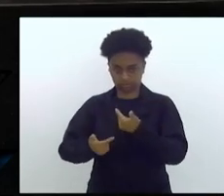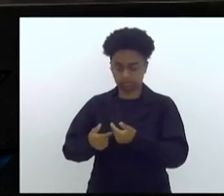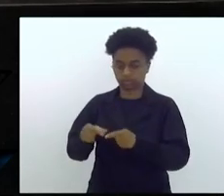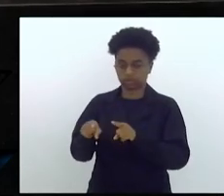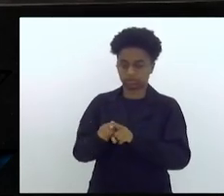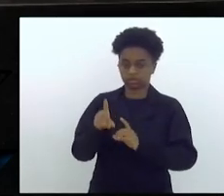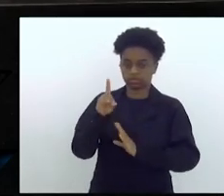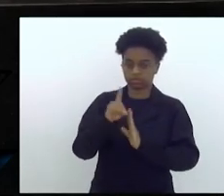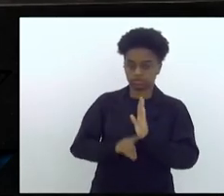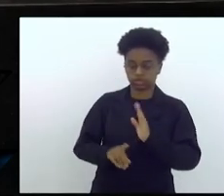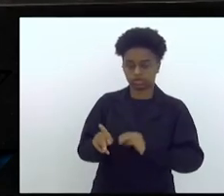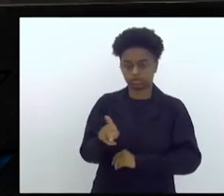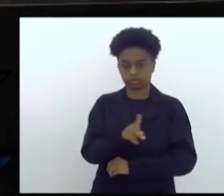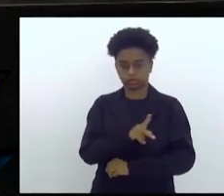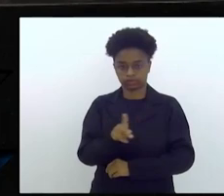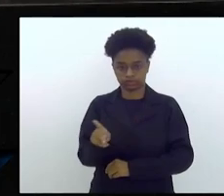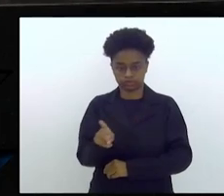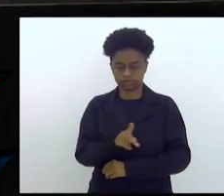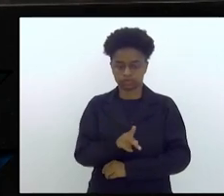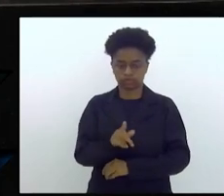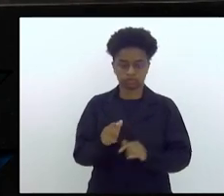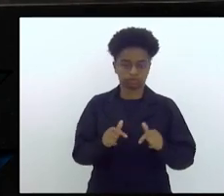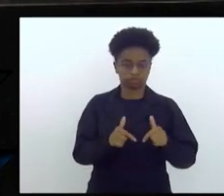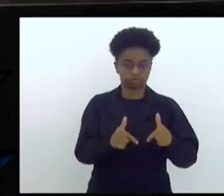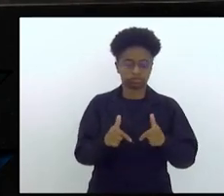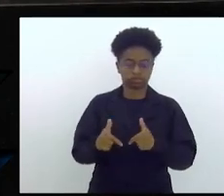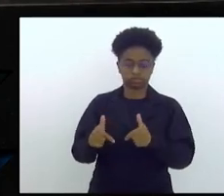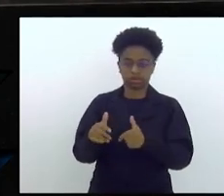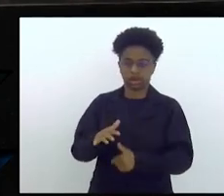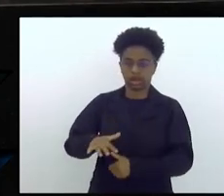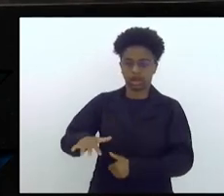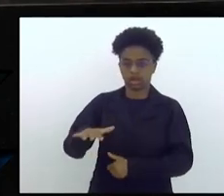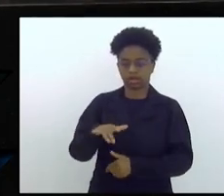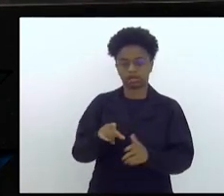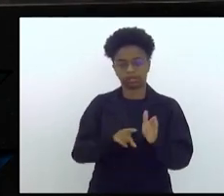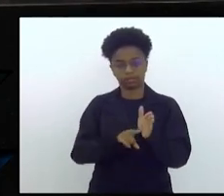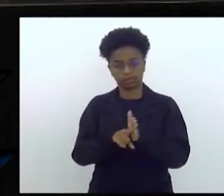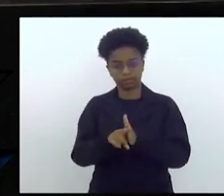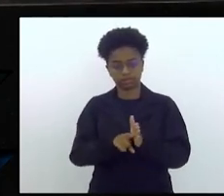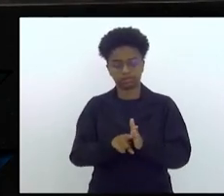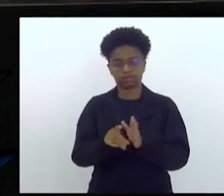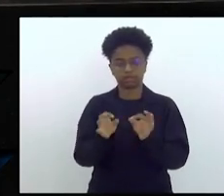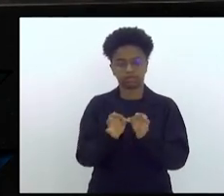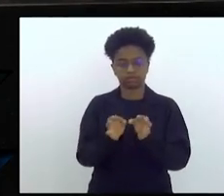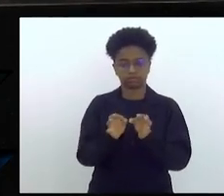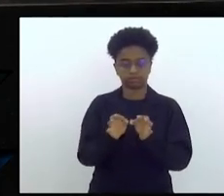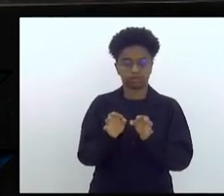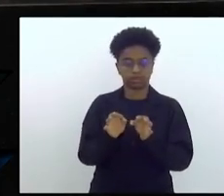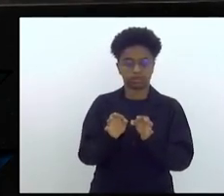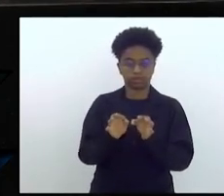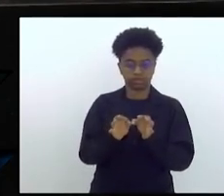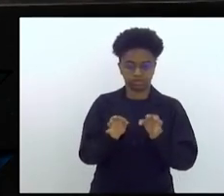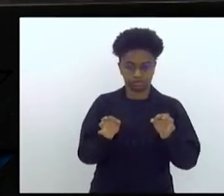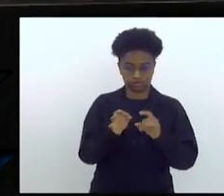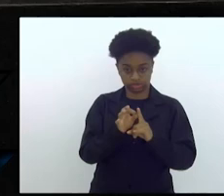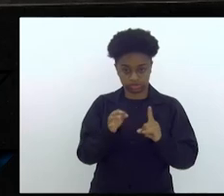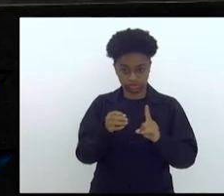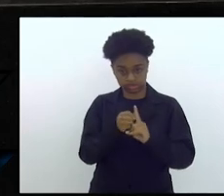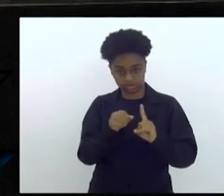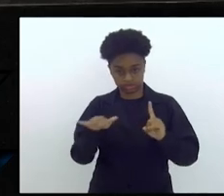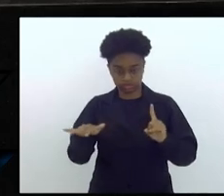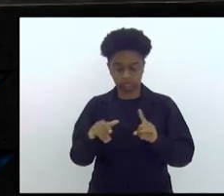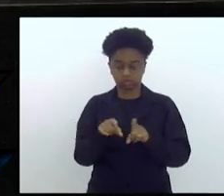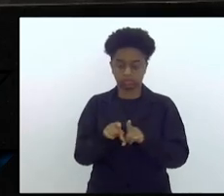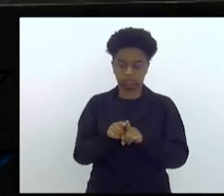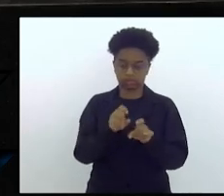professor de atuar nas pesquisas na extensão e também no